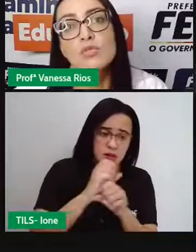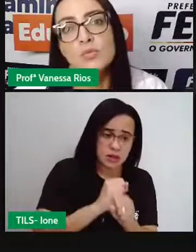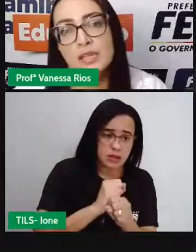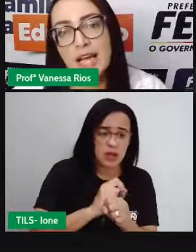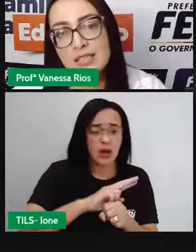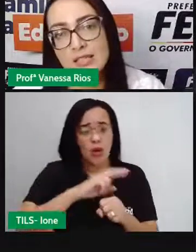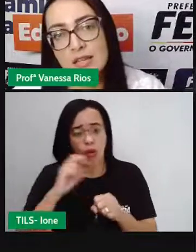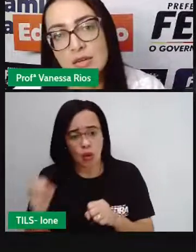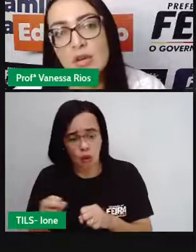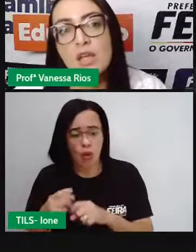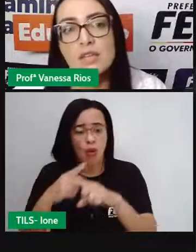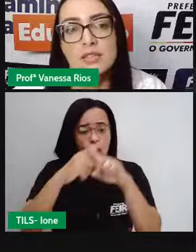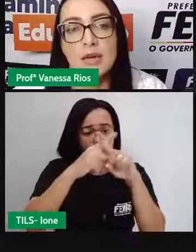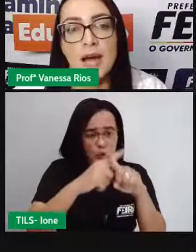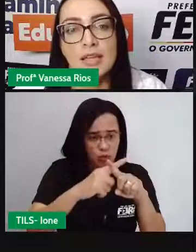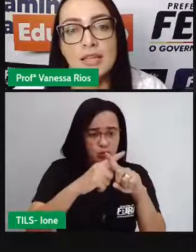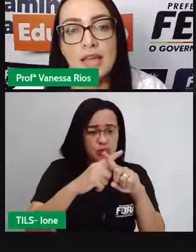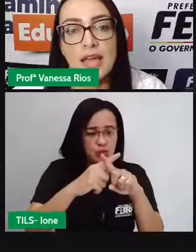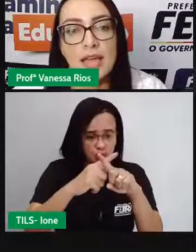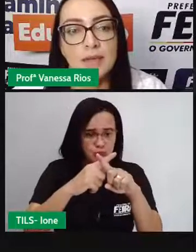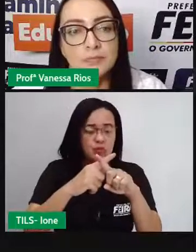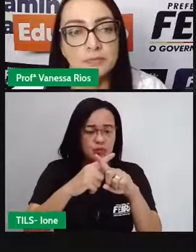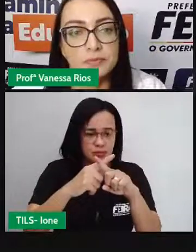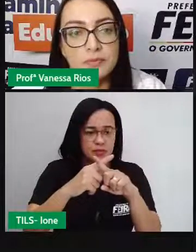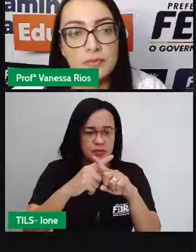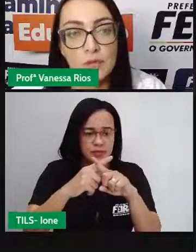e multiplicação são aí